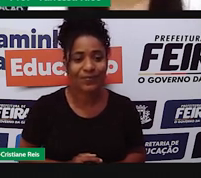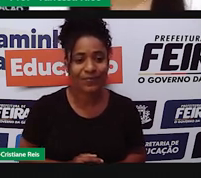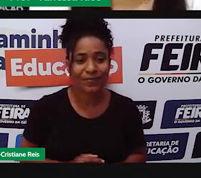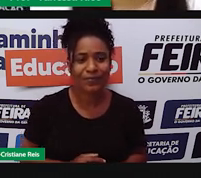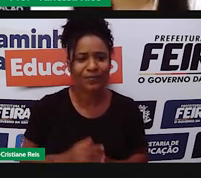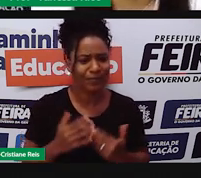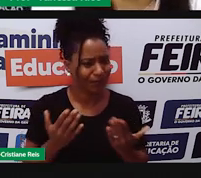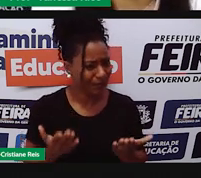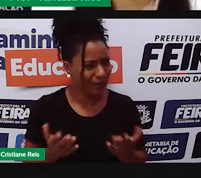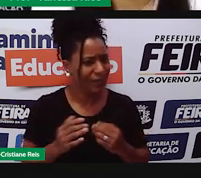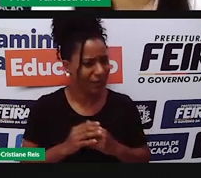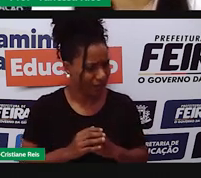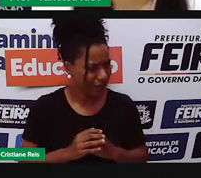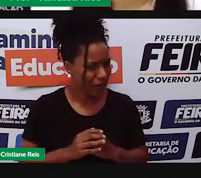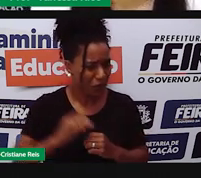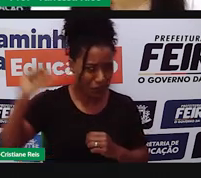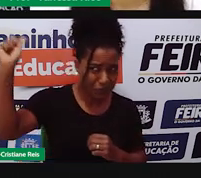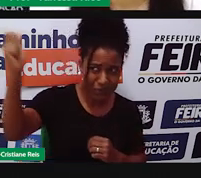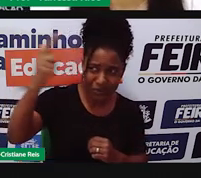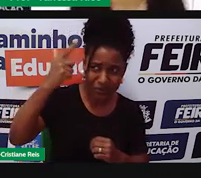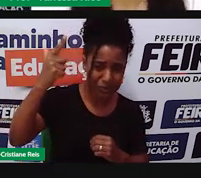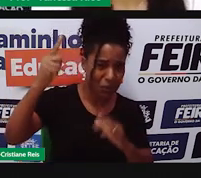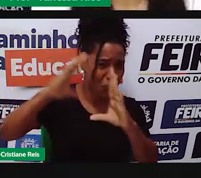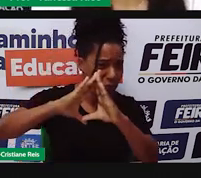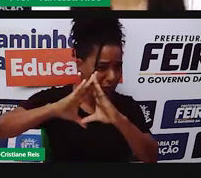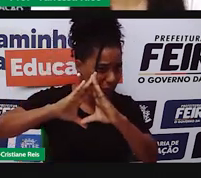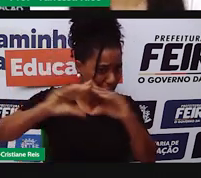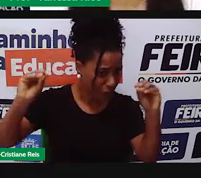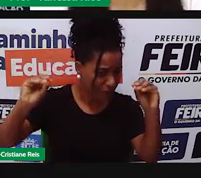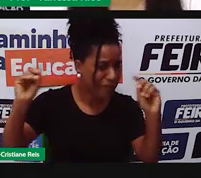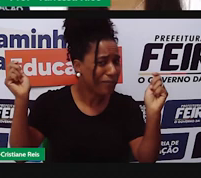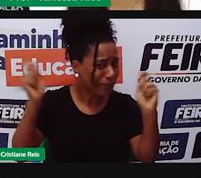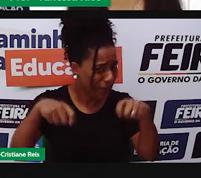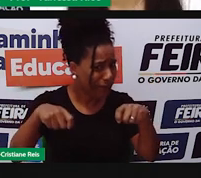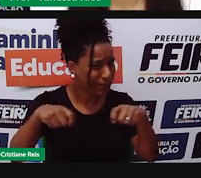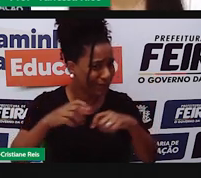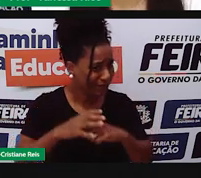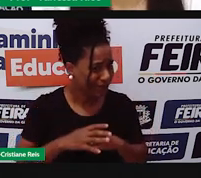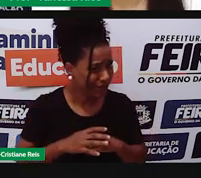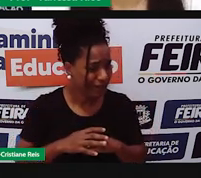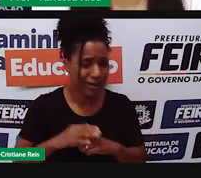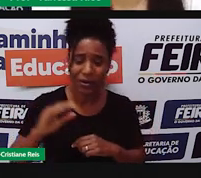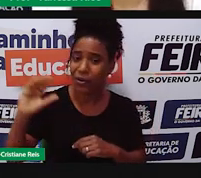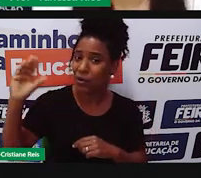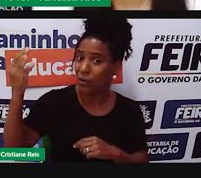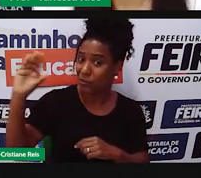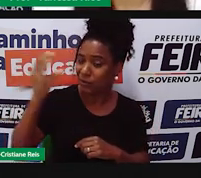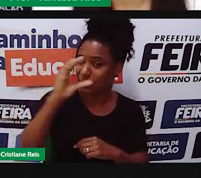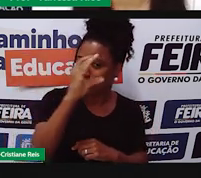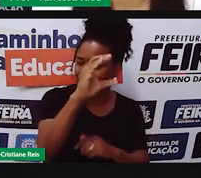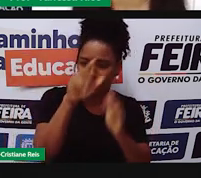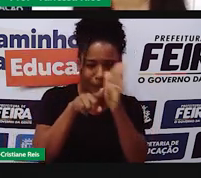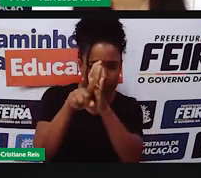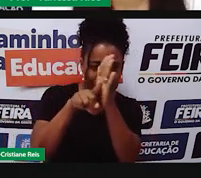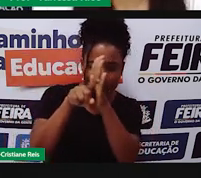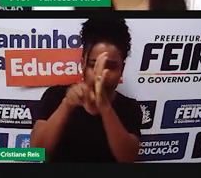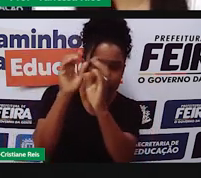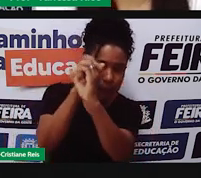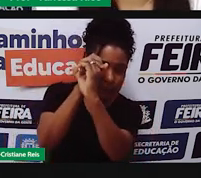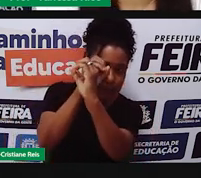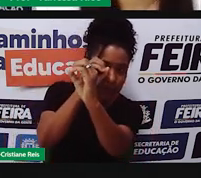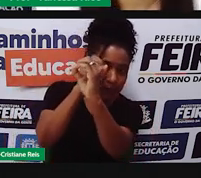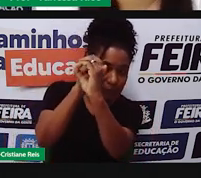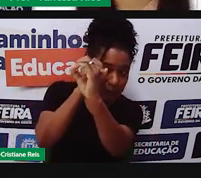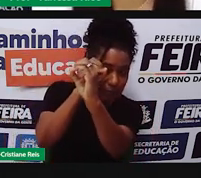Será que isso pode acontecer, né? Os cientistas falam aí que há milhões e milhões de anos aí lá